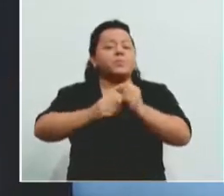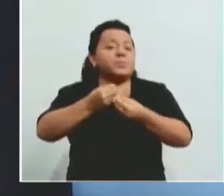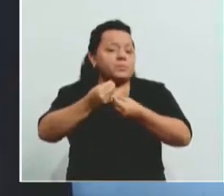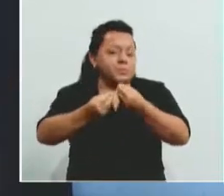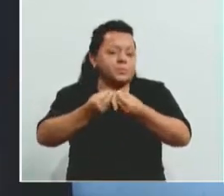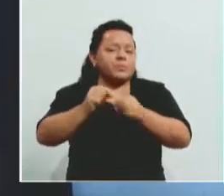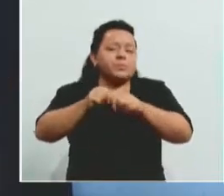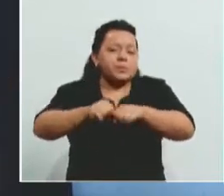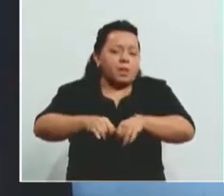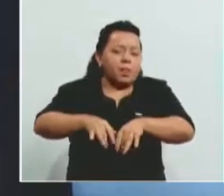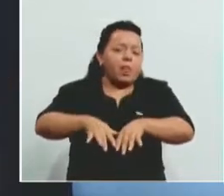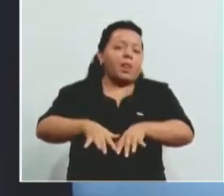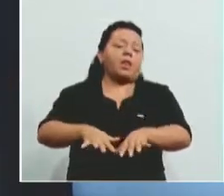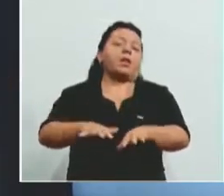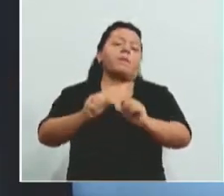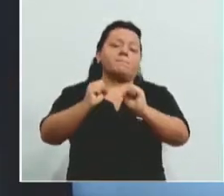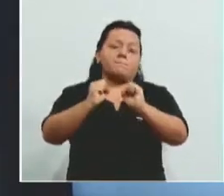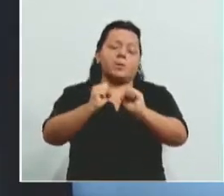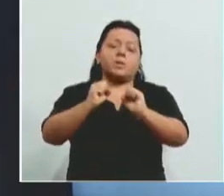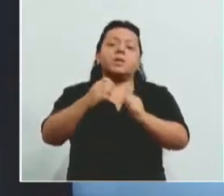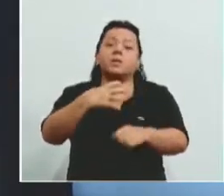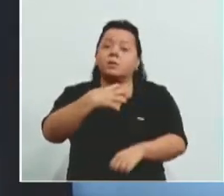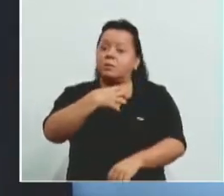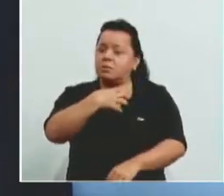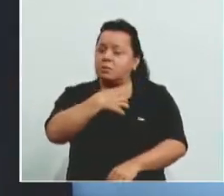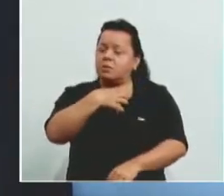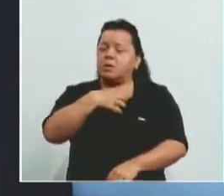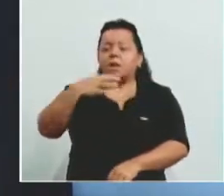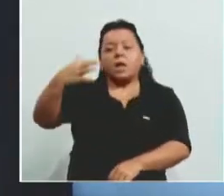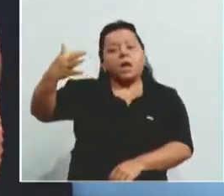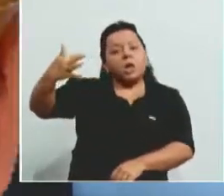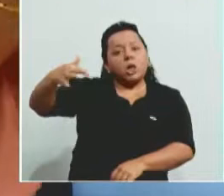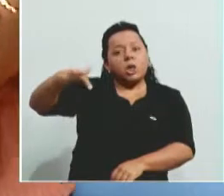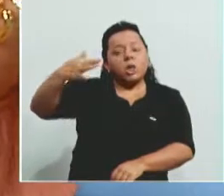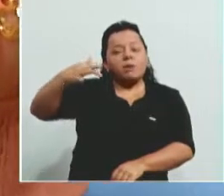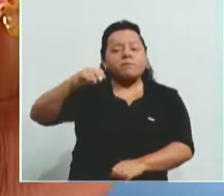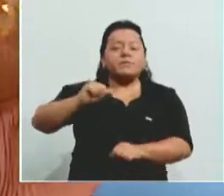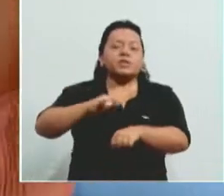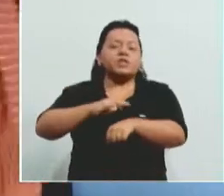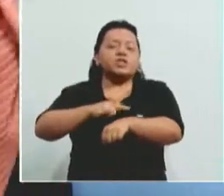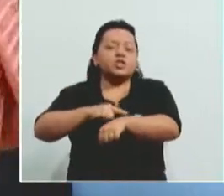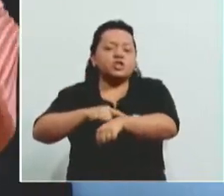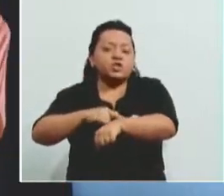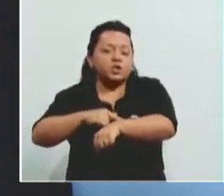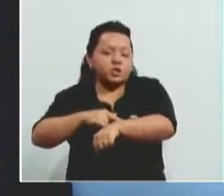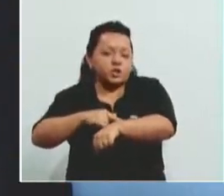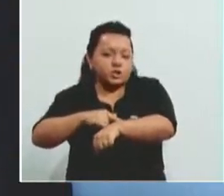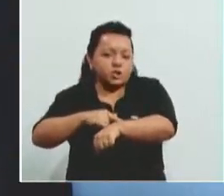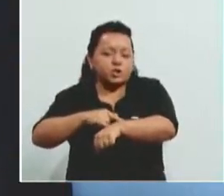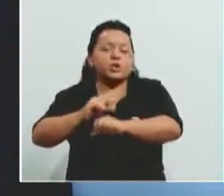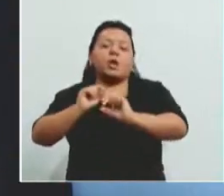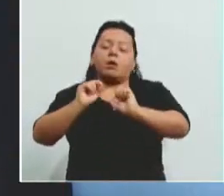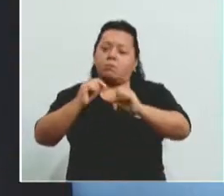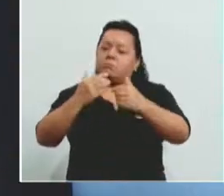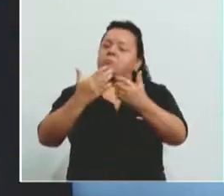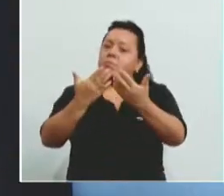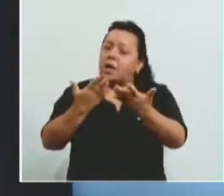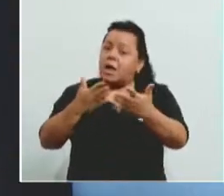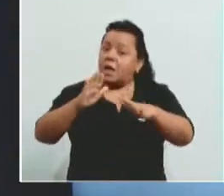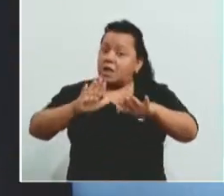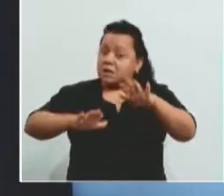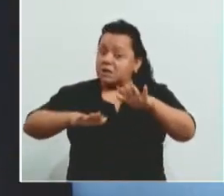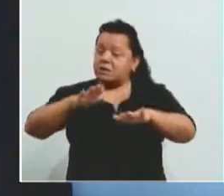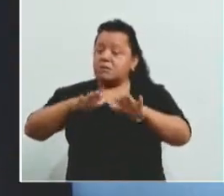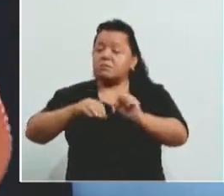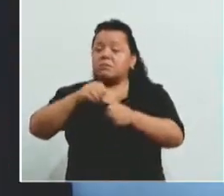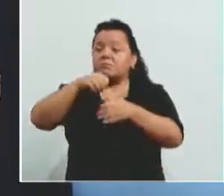pode sentir, na verdade, ela pode sentir dor ao fazer xixi nesse período. Às vezes tem diarreia e